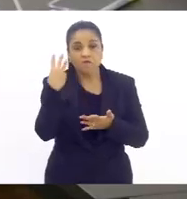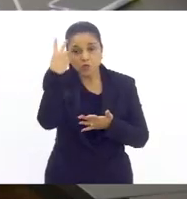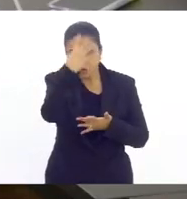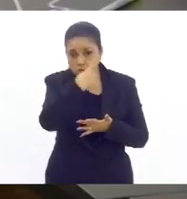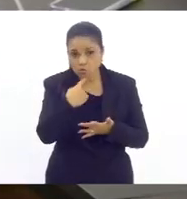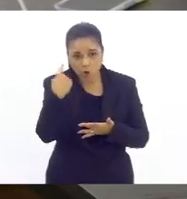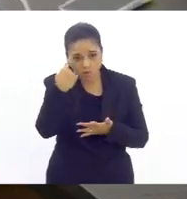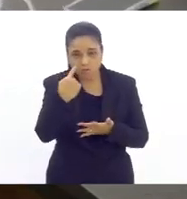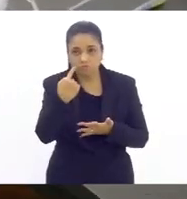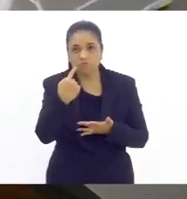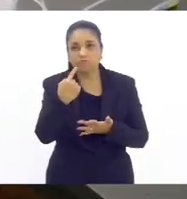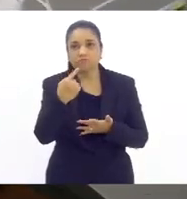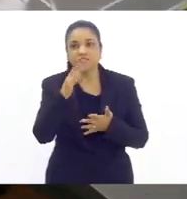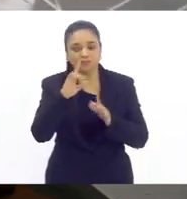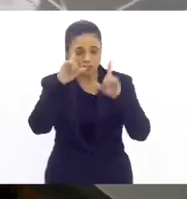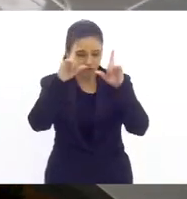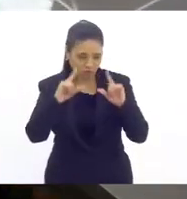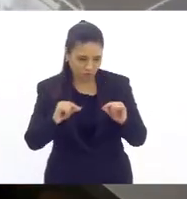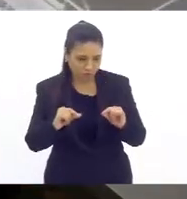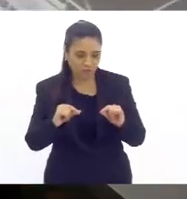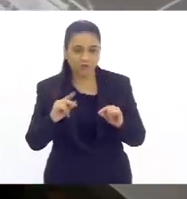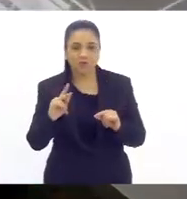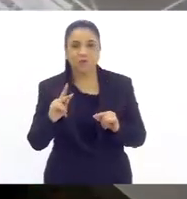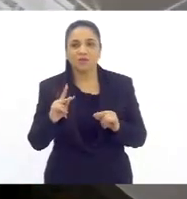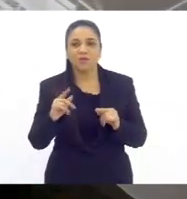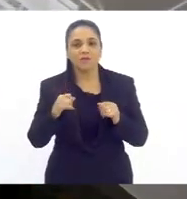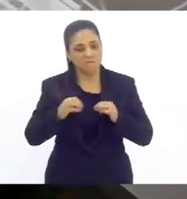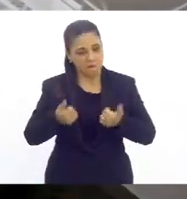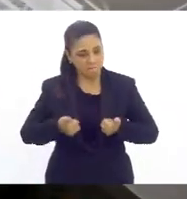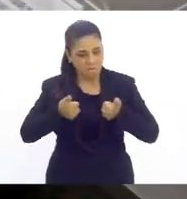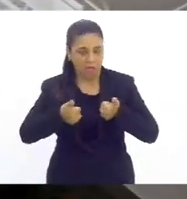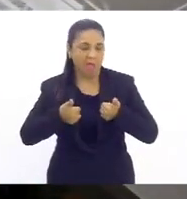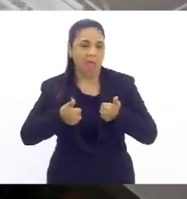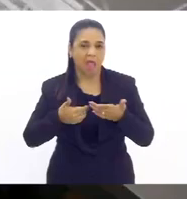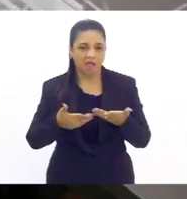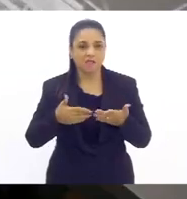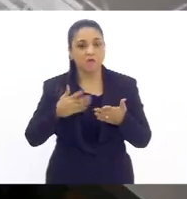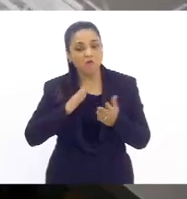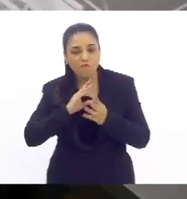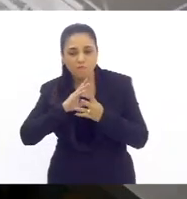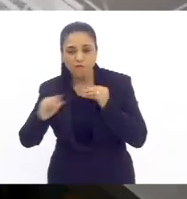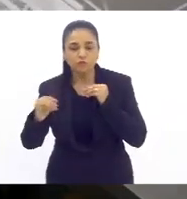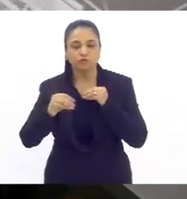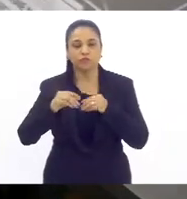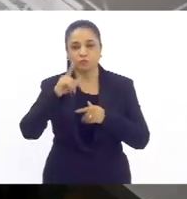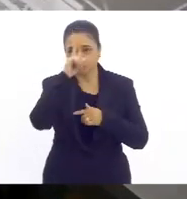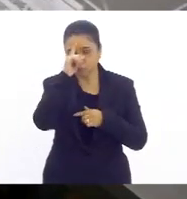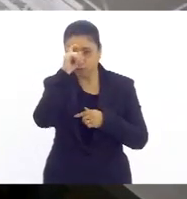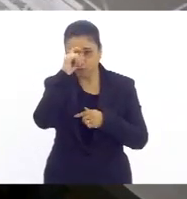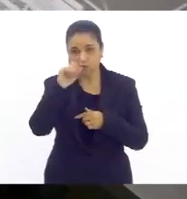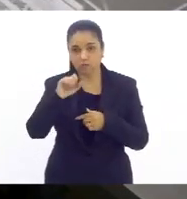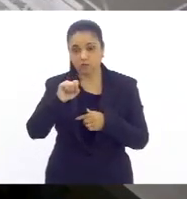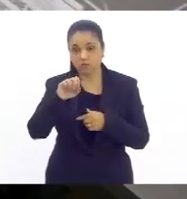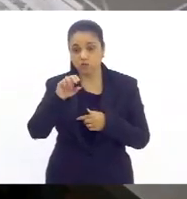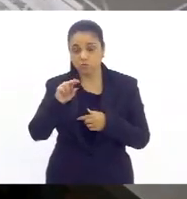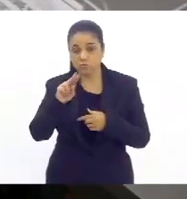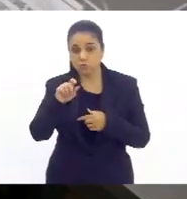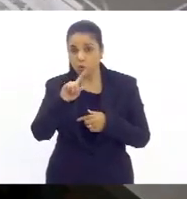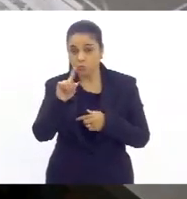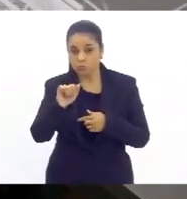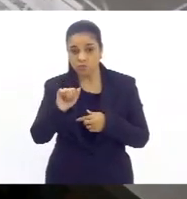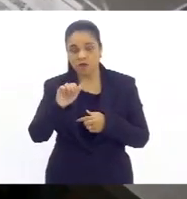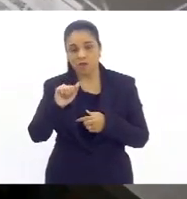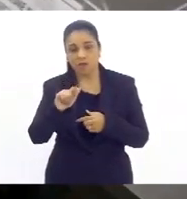a imunidade dele já estava excelente e eu saí fugida do Souza Aguiar devido aos erros cometidos com meu filho então